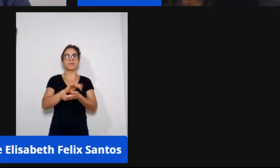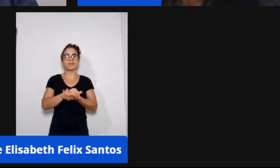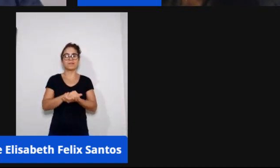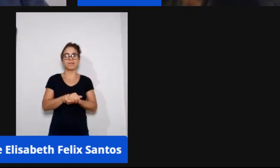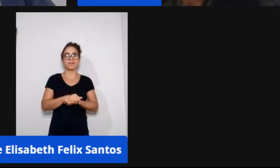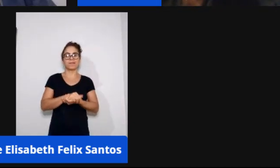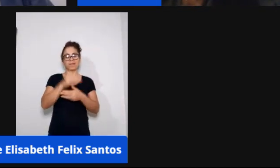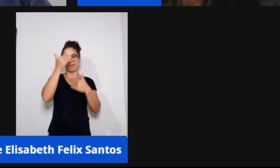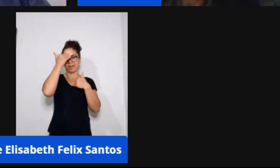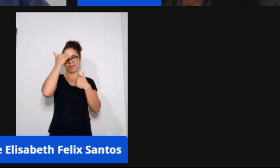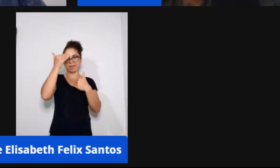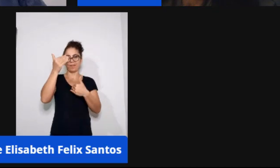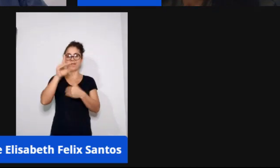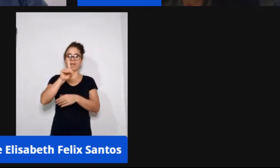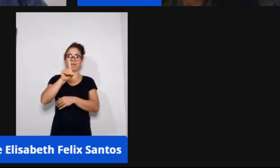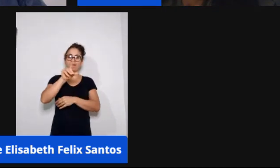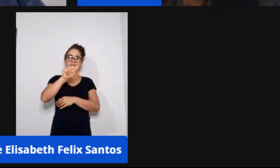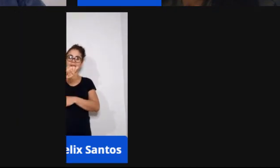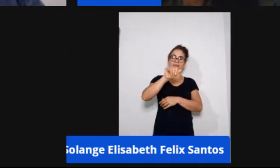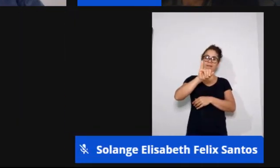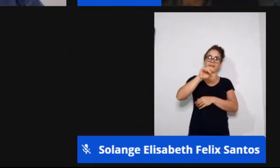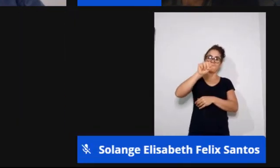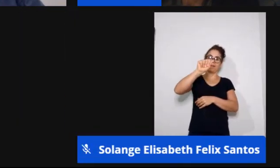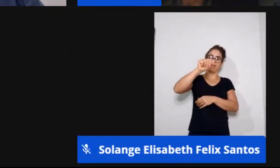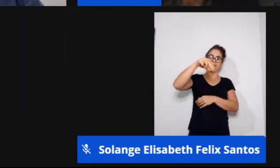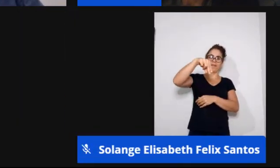Obrigada. Dayana?